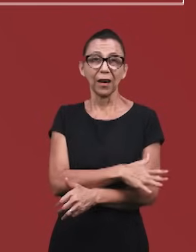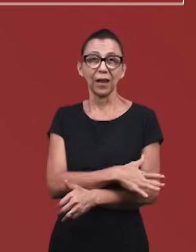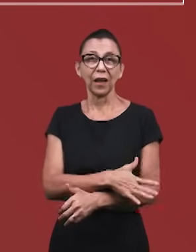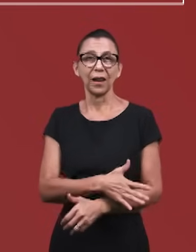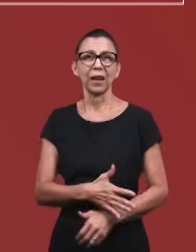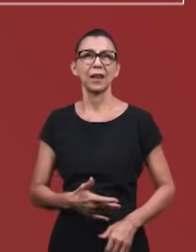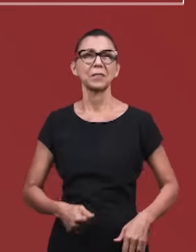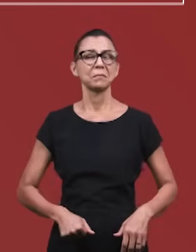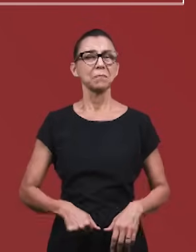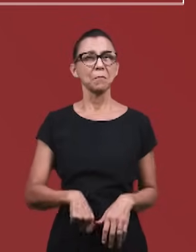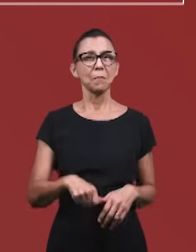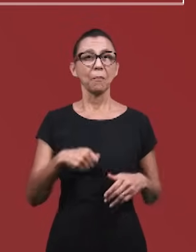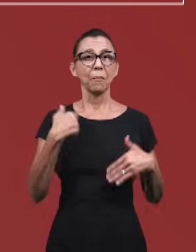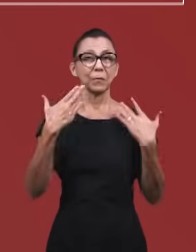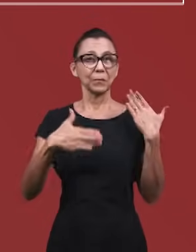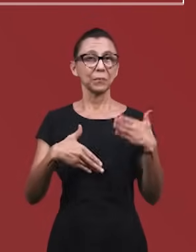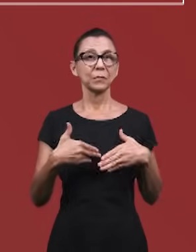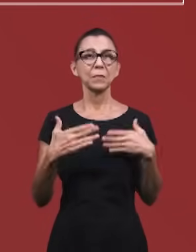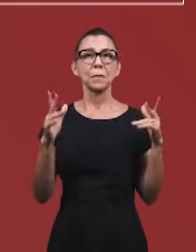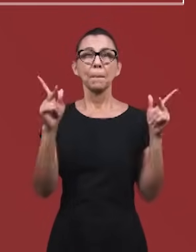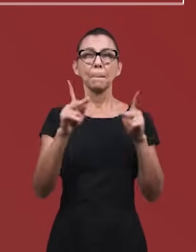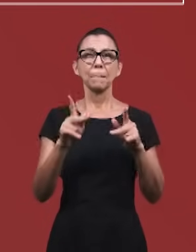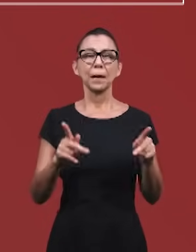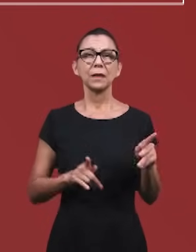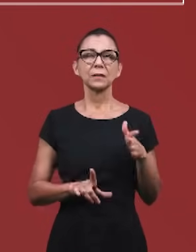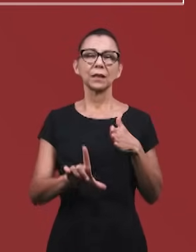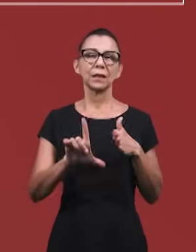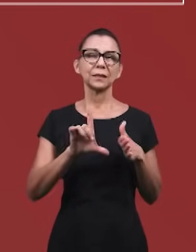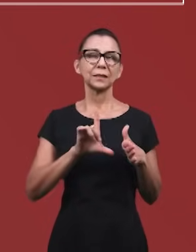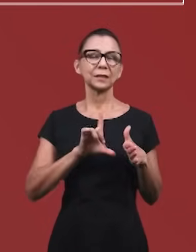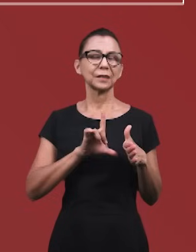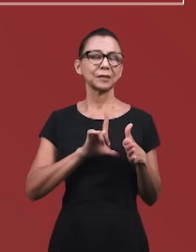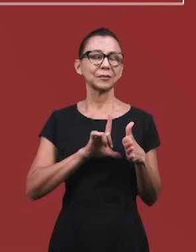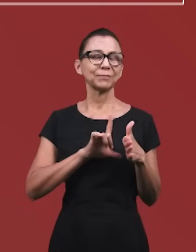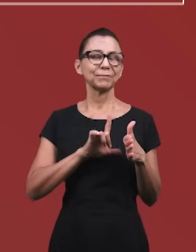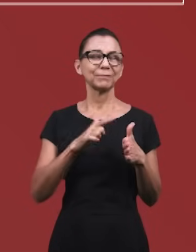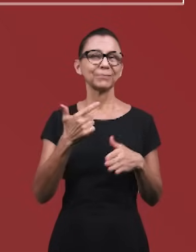paz nem alegria, até que o